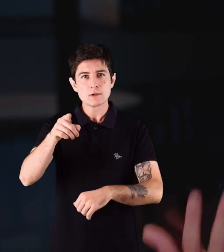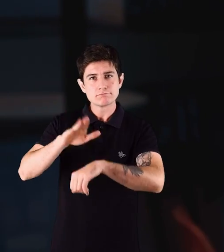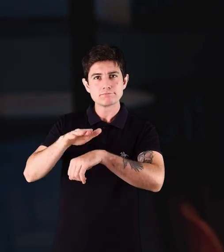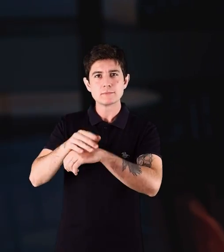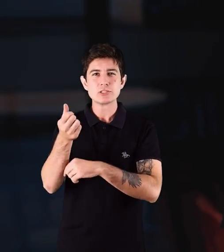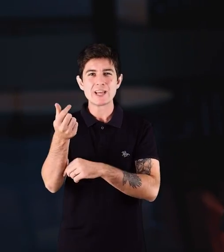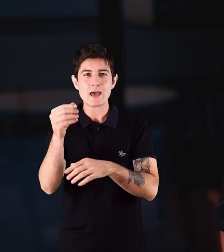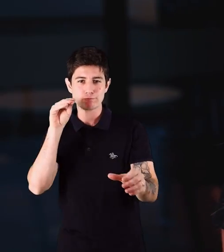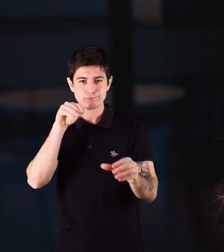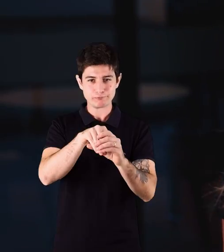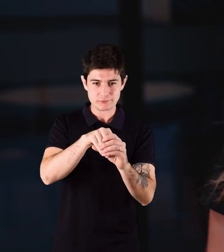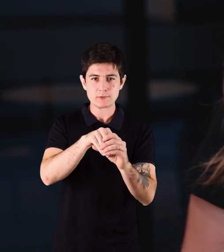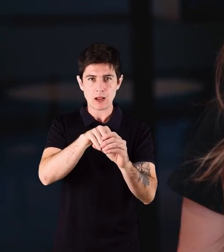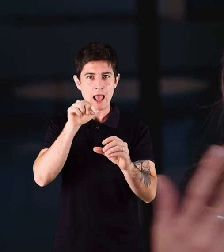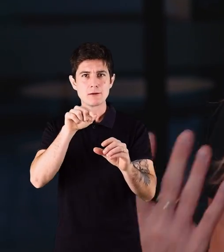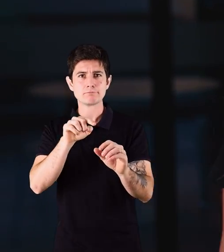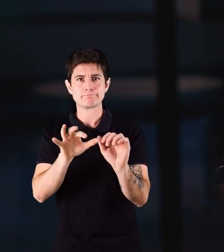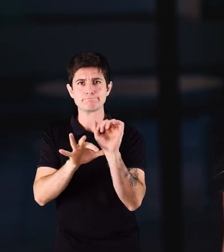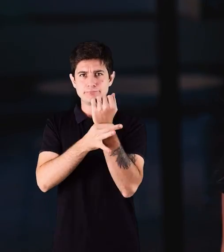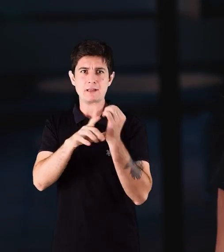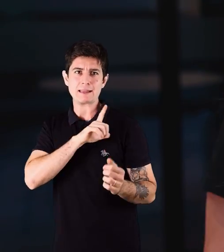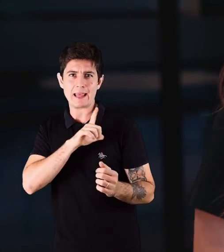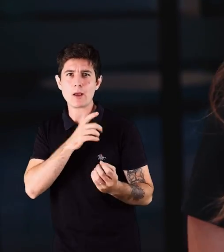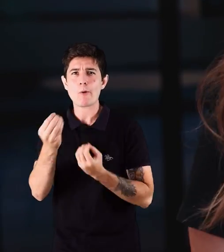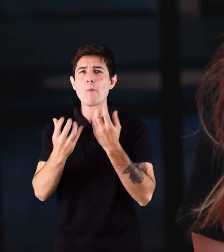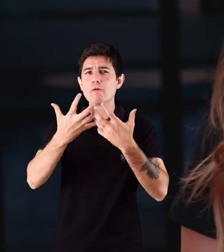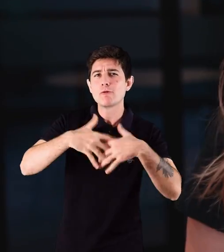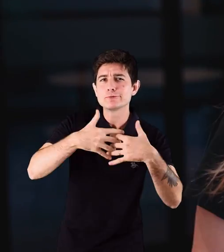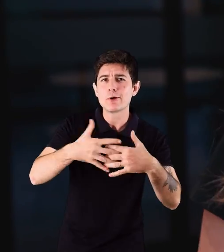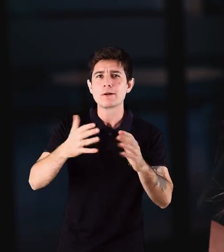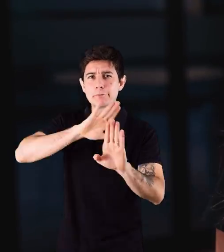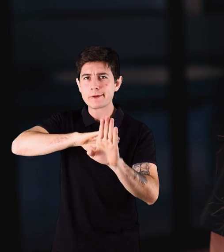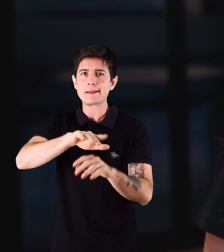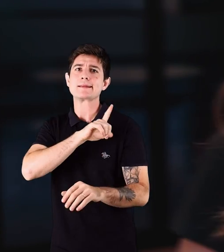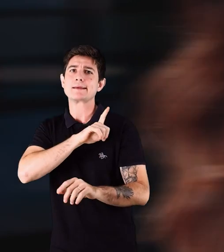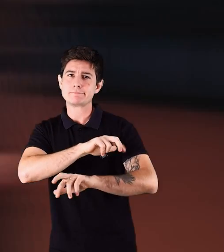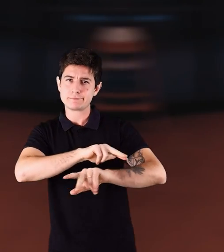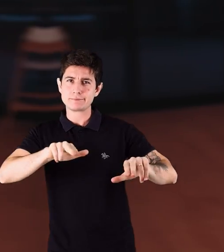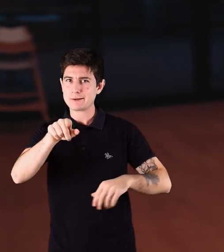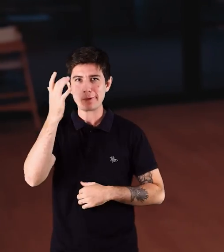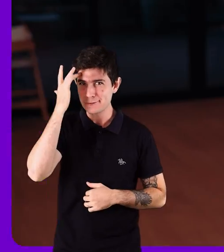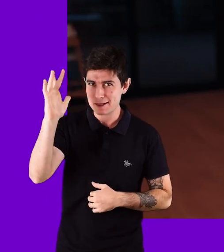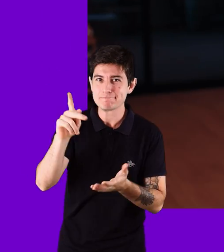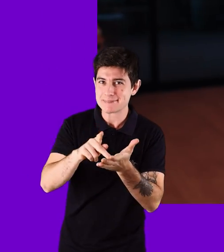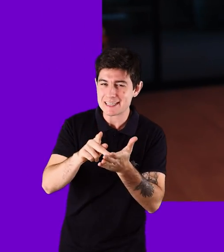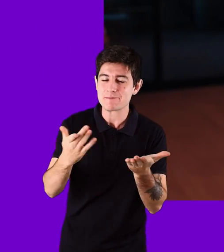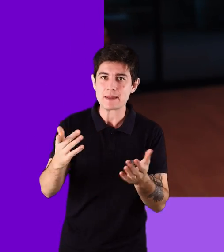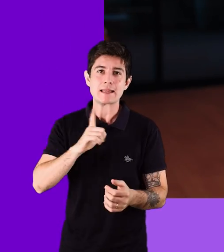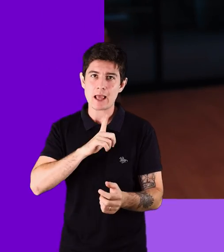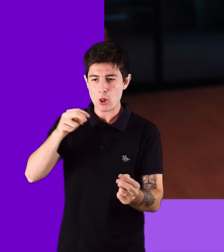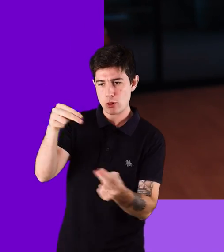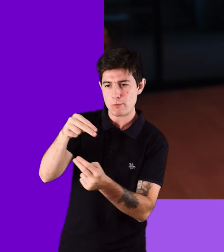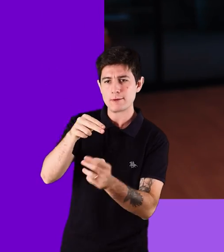Quando você coloca dinheiro na conta, provavelmente nem pensa em tudo o que acontece por trás da tela para garantir a proteção dele, né? Aqui no Nubank, a gente tem uma